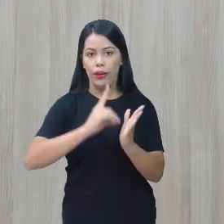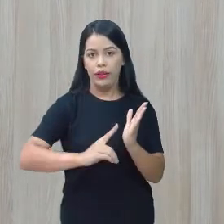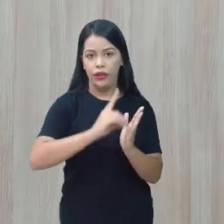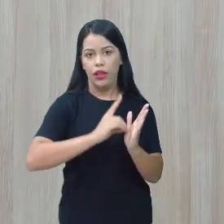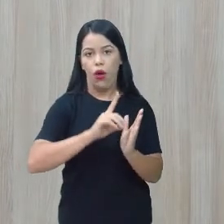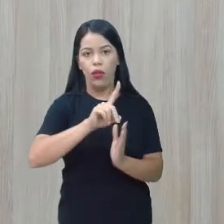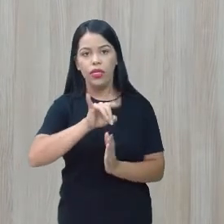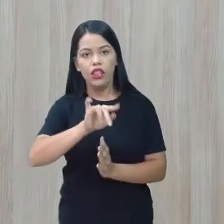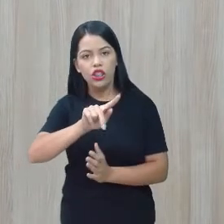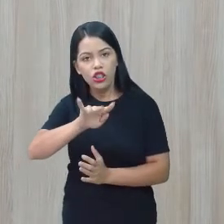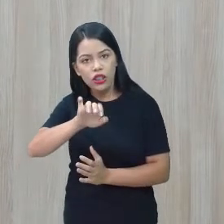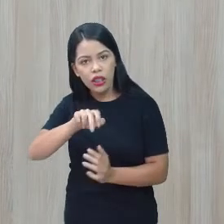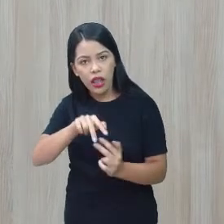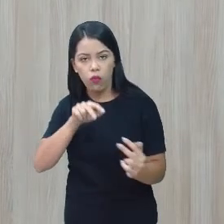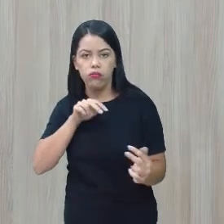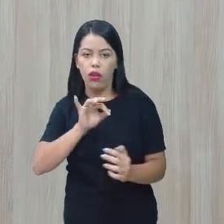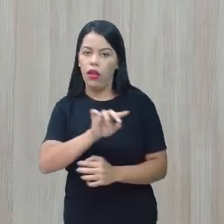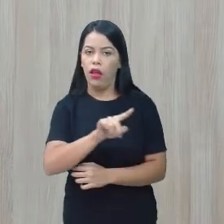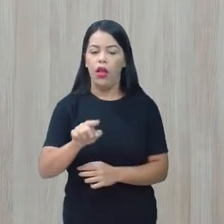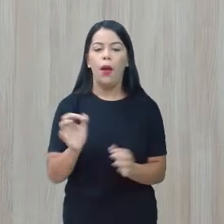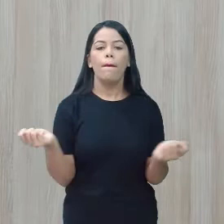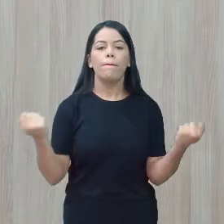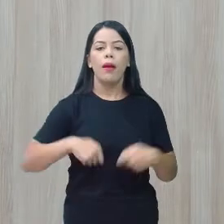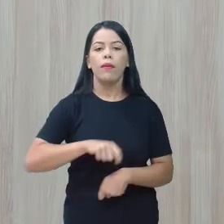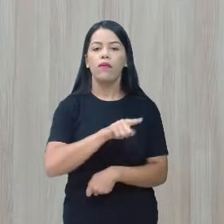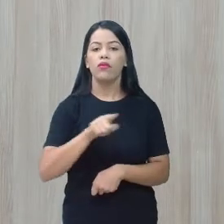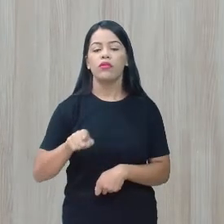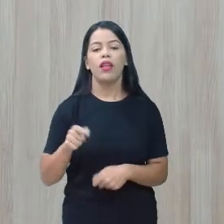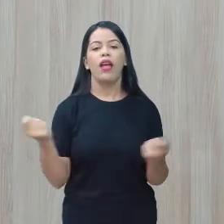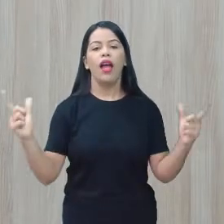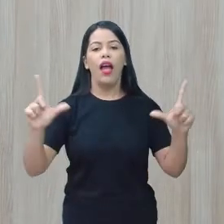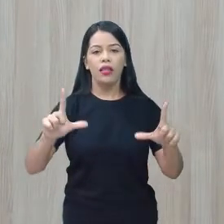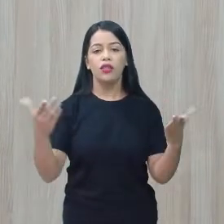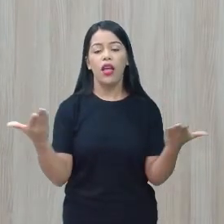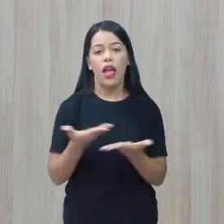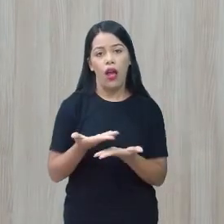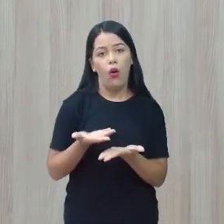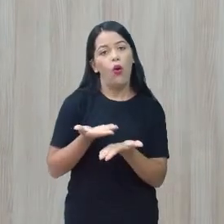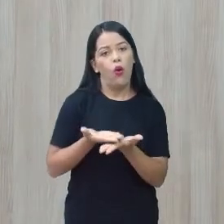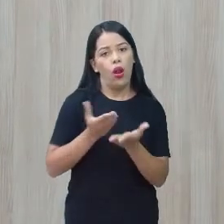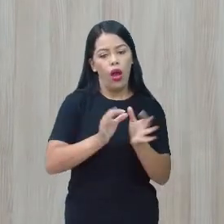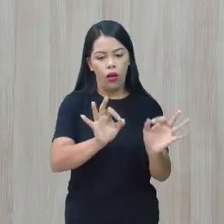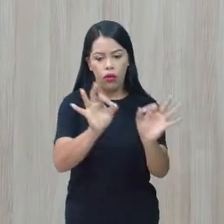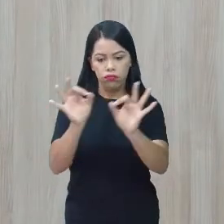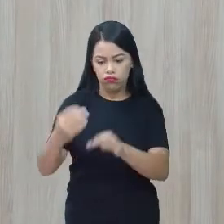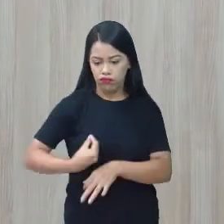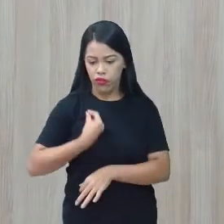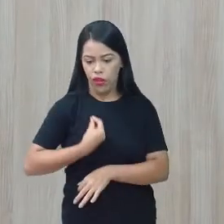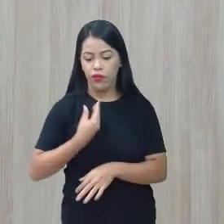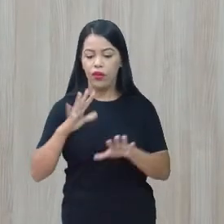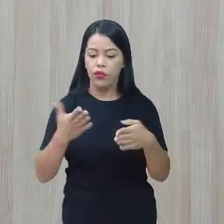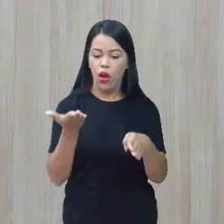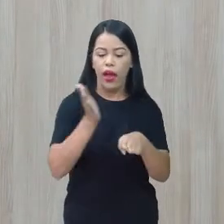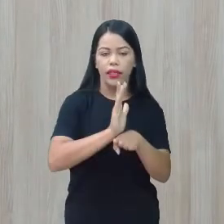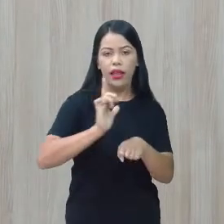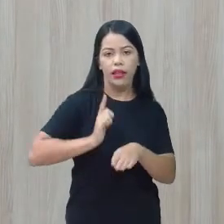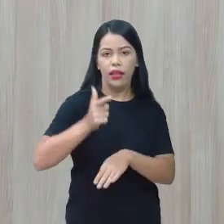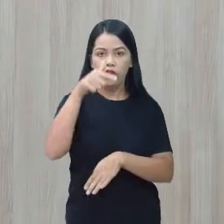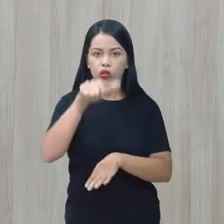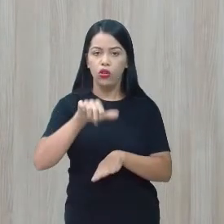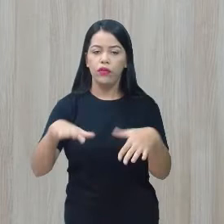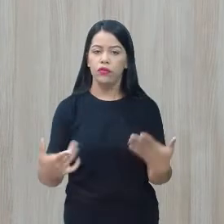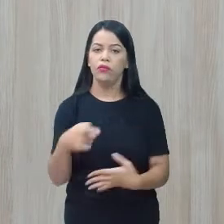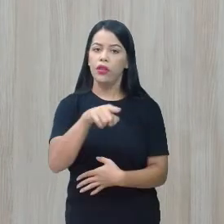que você assista a aula ao vivo na TV, dentro do horário certinho, tem reprise à tarde, né? E aí depois você pode dar